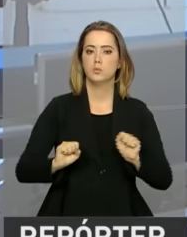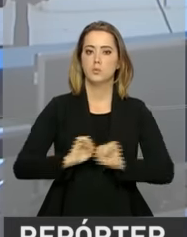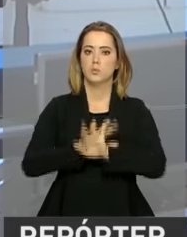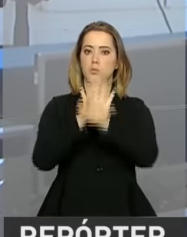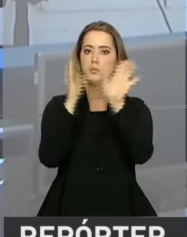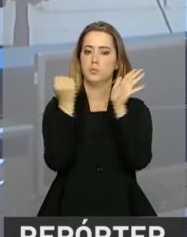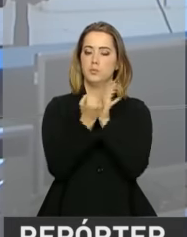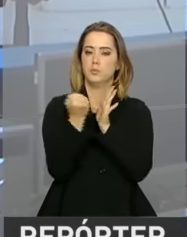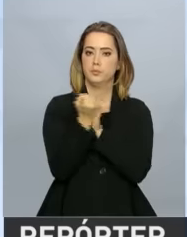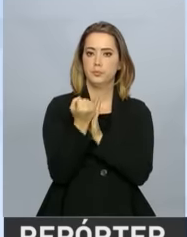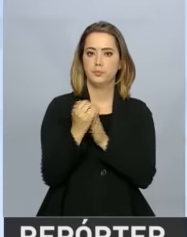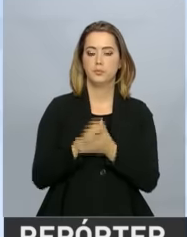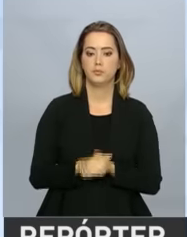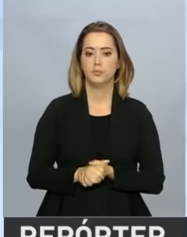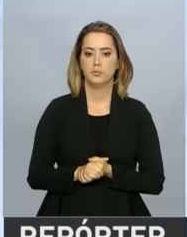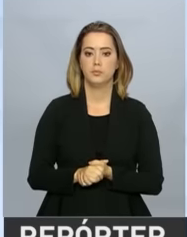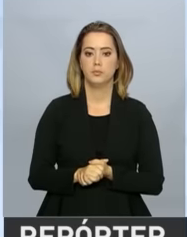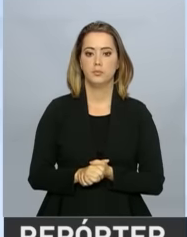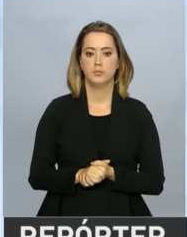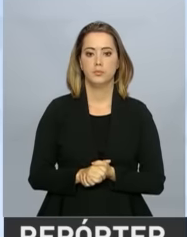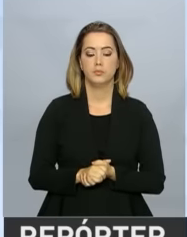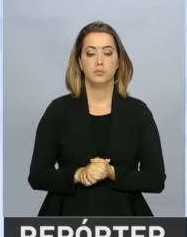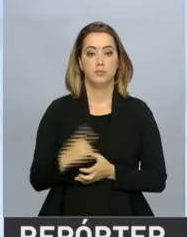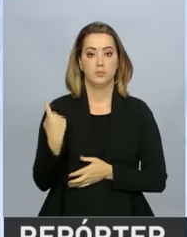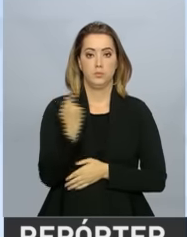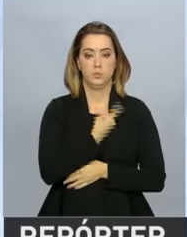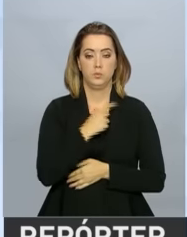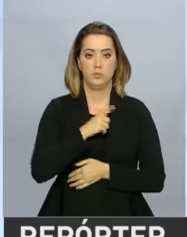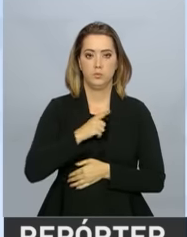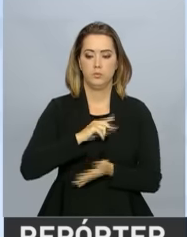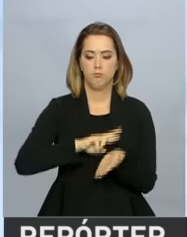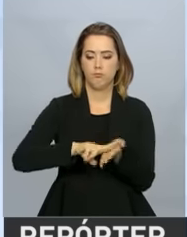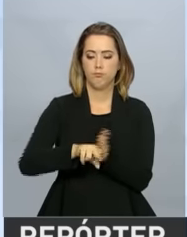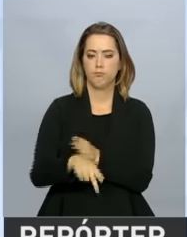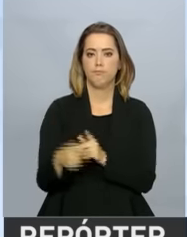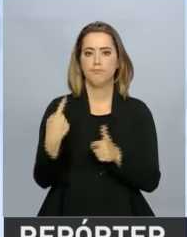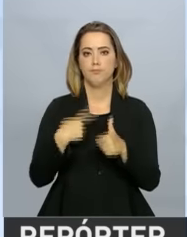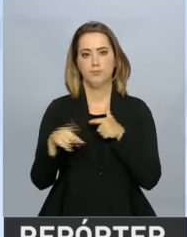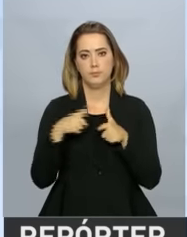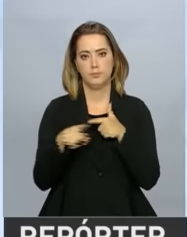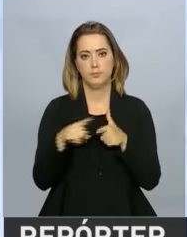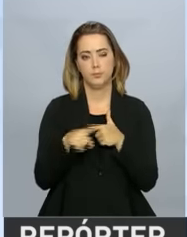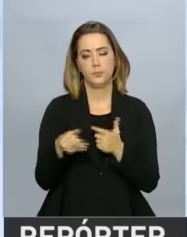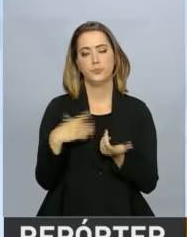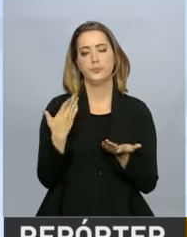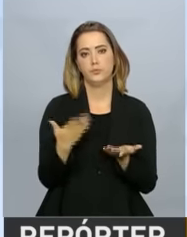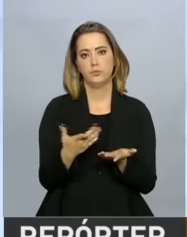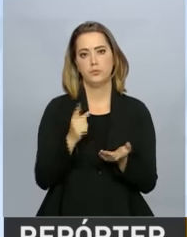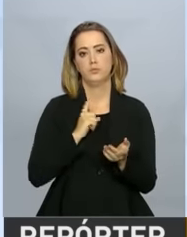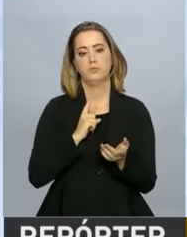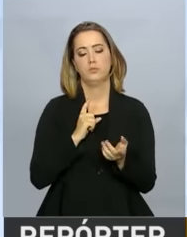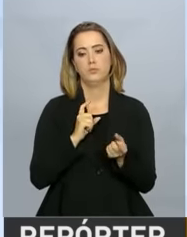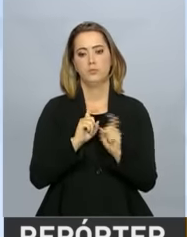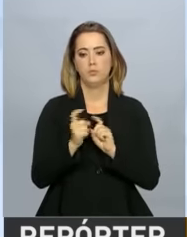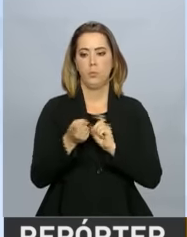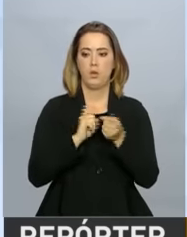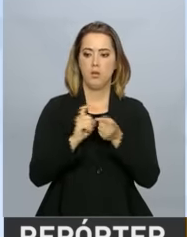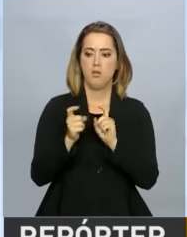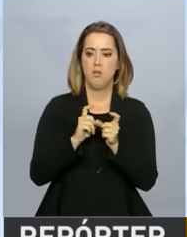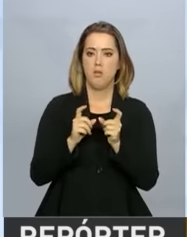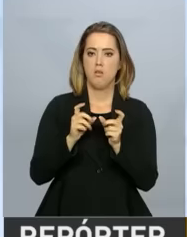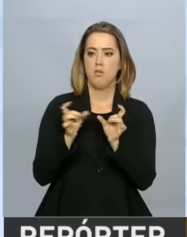contratos Nós temos muitos problemas em concessões passadas